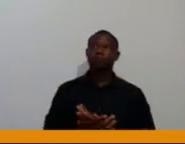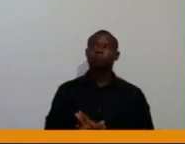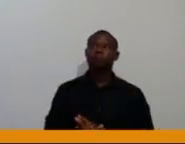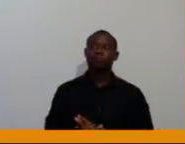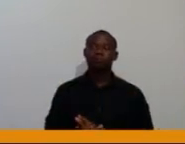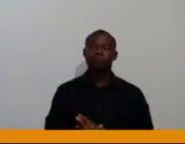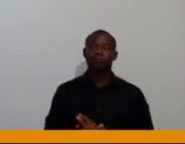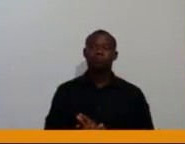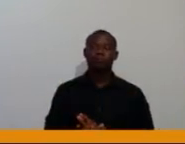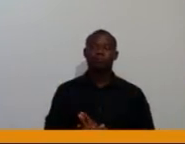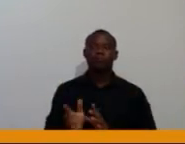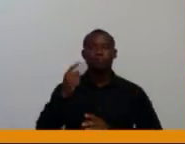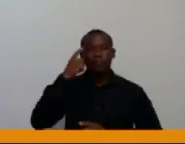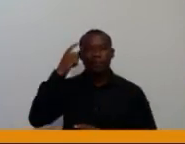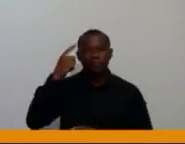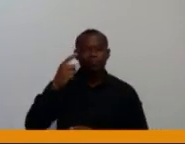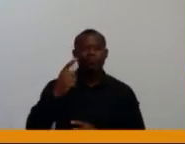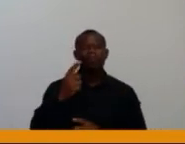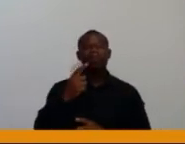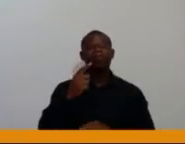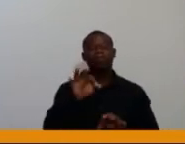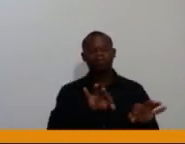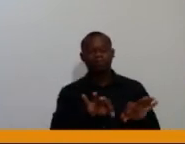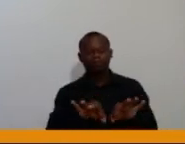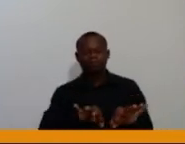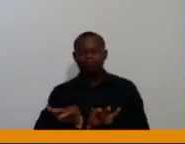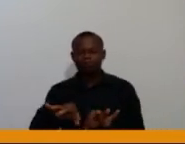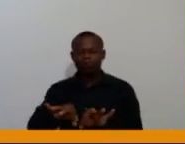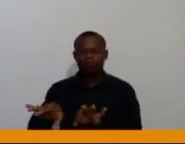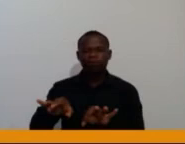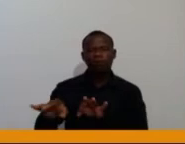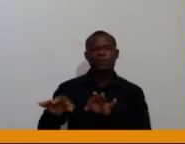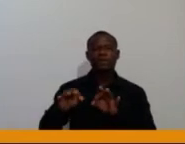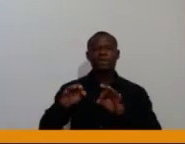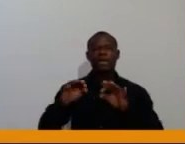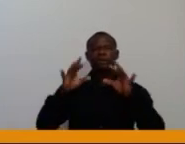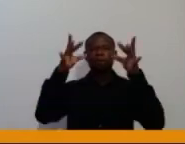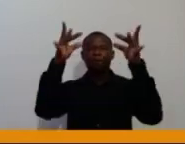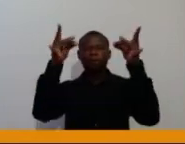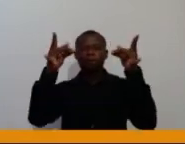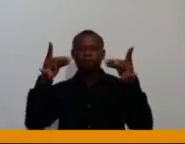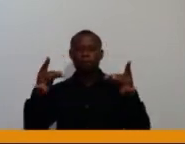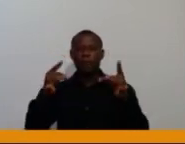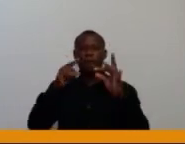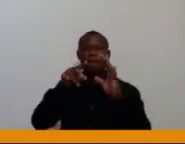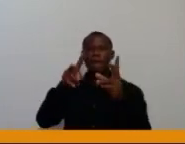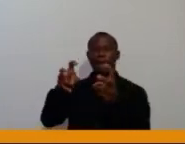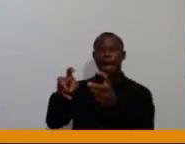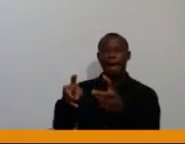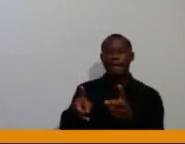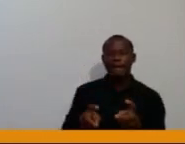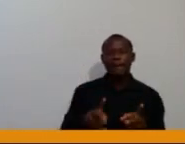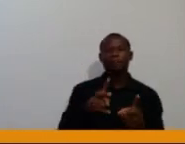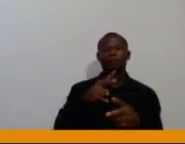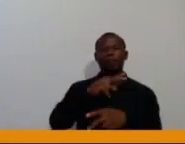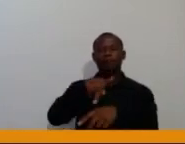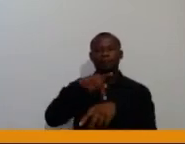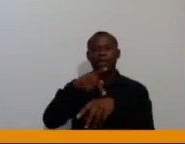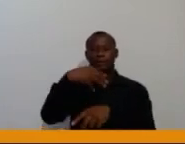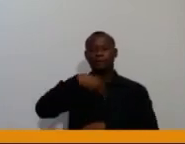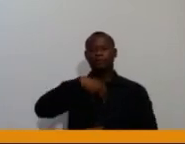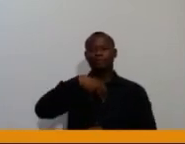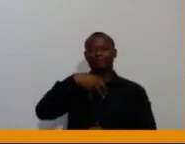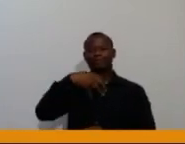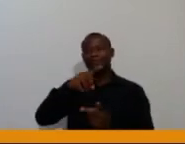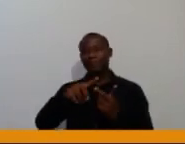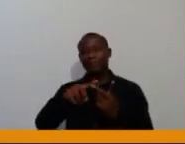Como tem sido você num raio-x nacional, como o Senac tem se posicionado